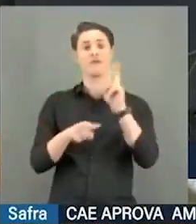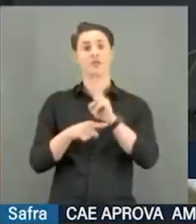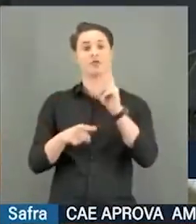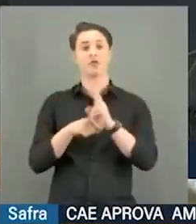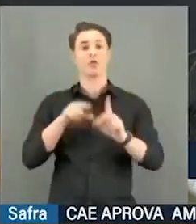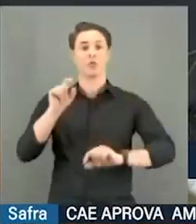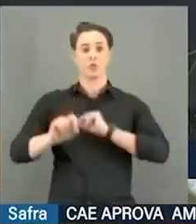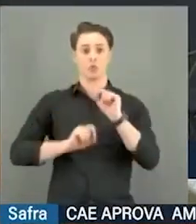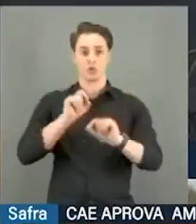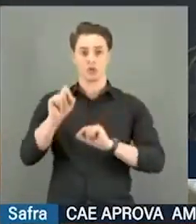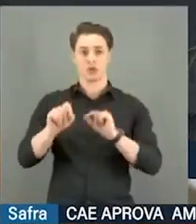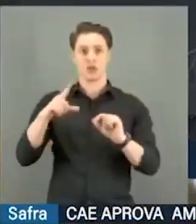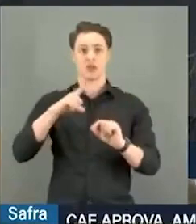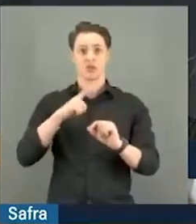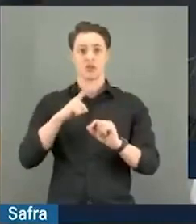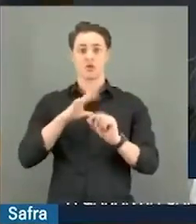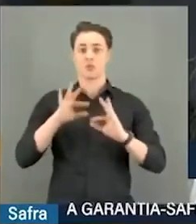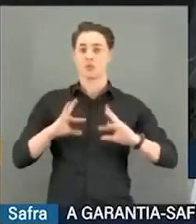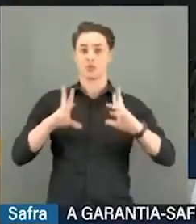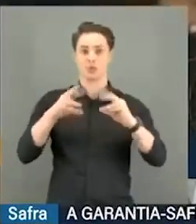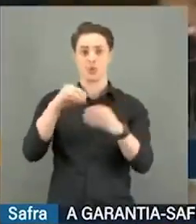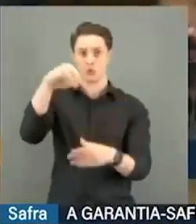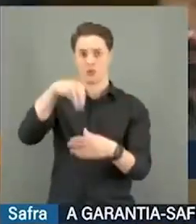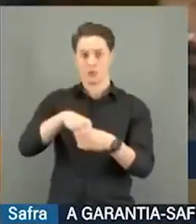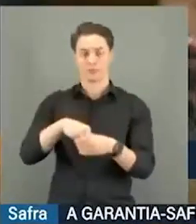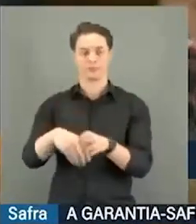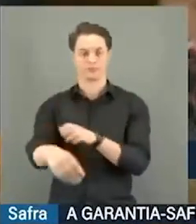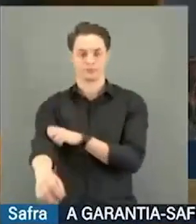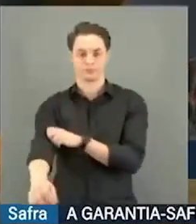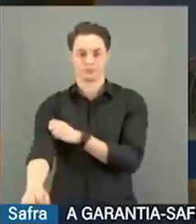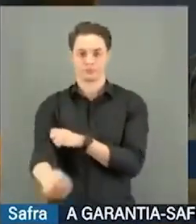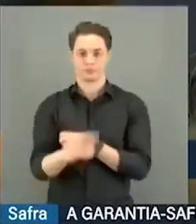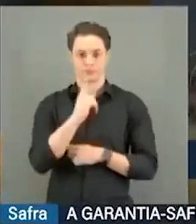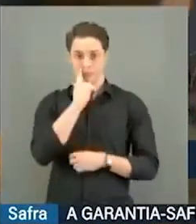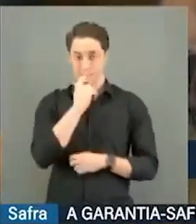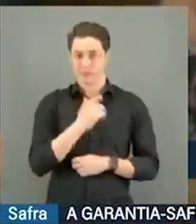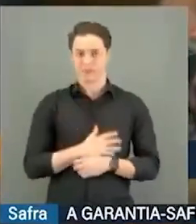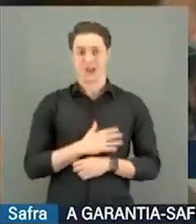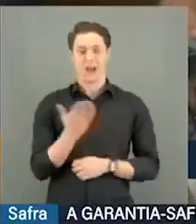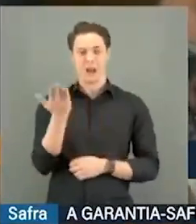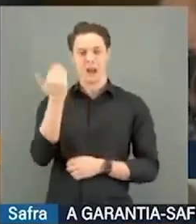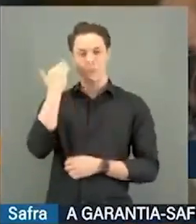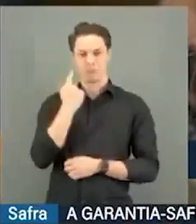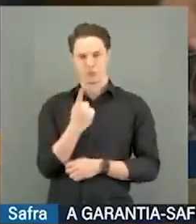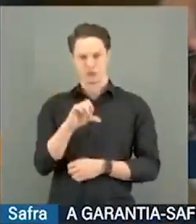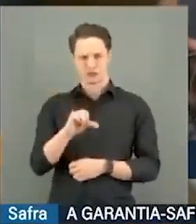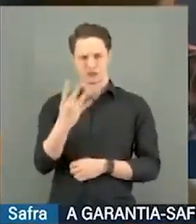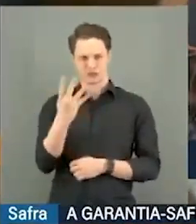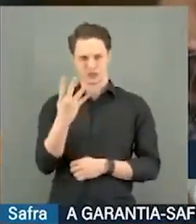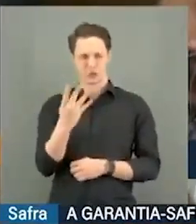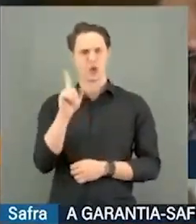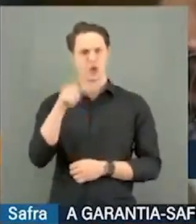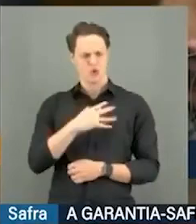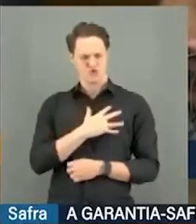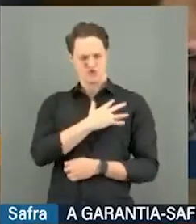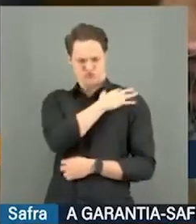lenta, gradativa e segura distensão. O regime militar sofreu, nas eleições